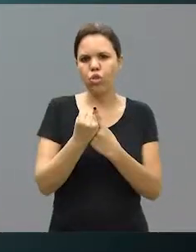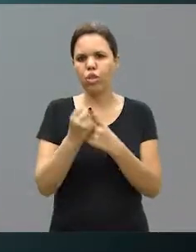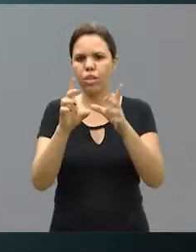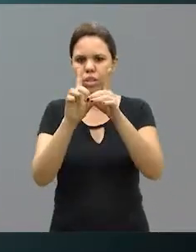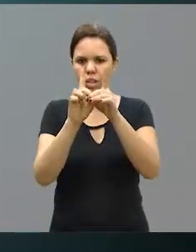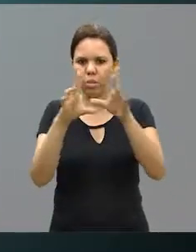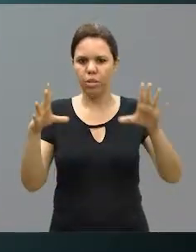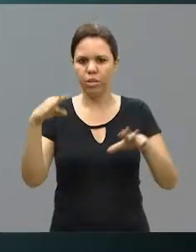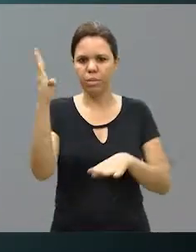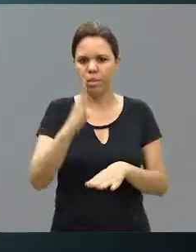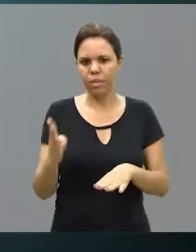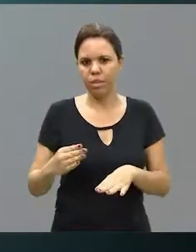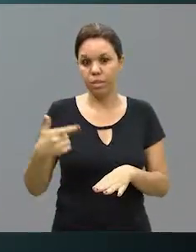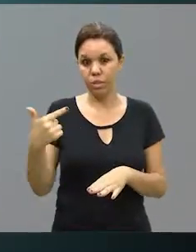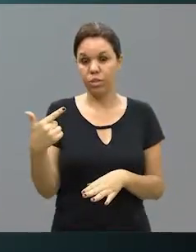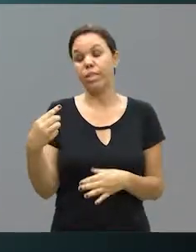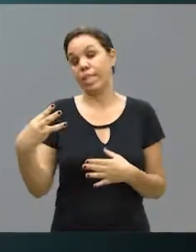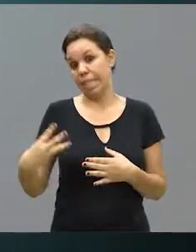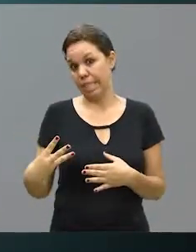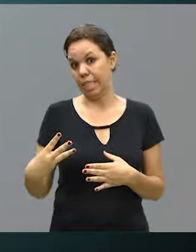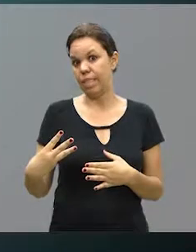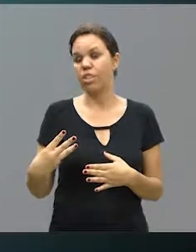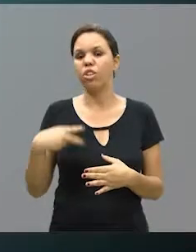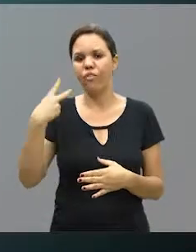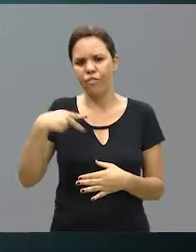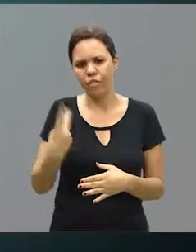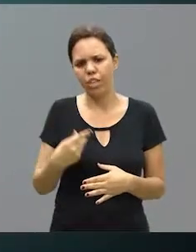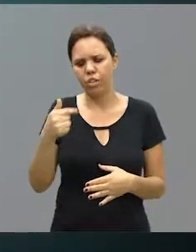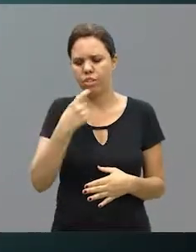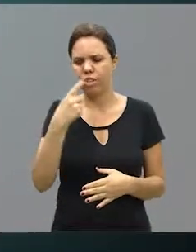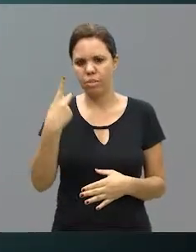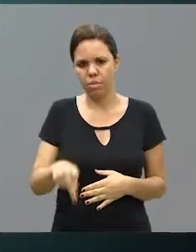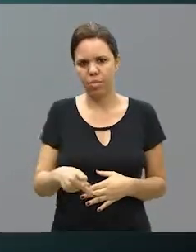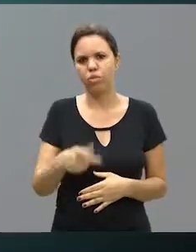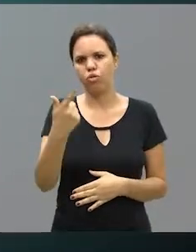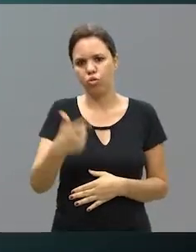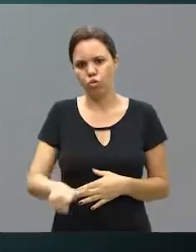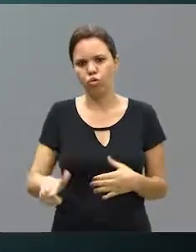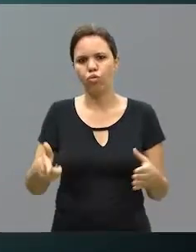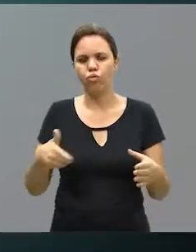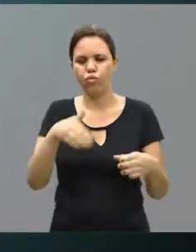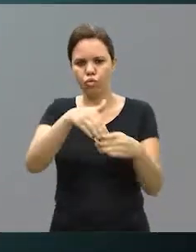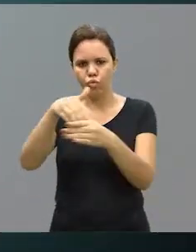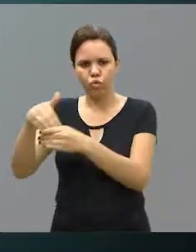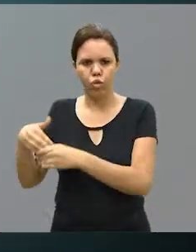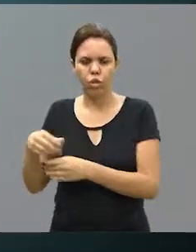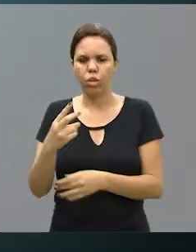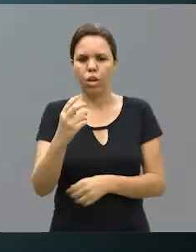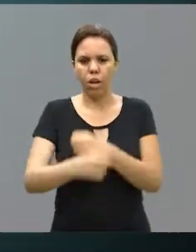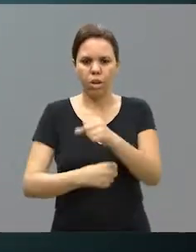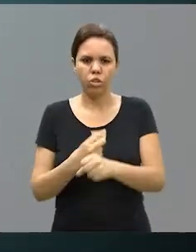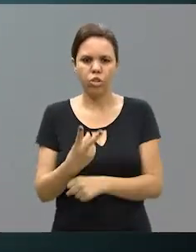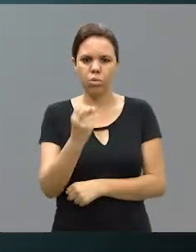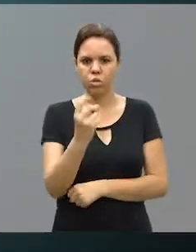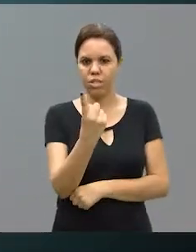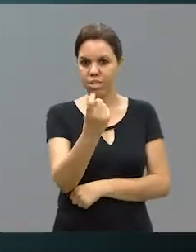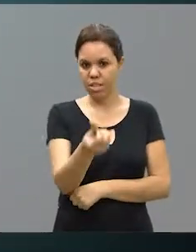terceira legislatura como vereador de Campinas, para o qual foi reeleito em 2016